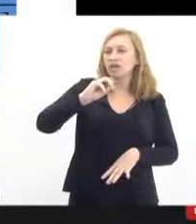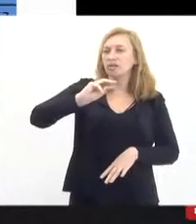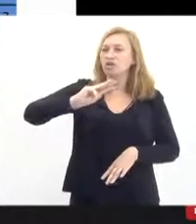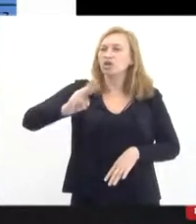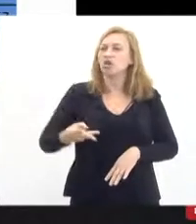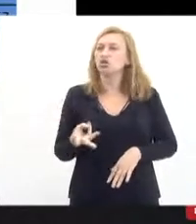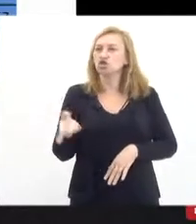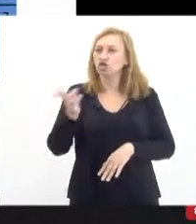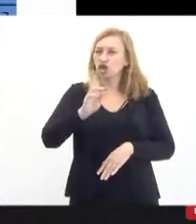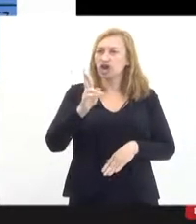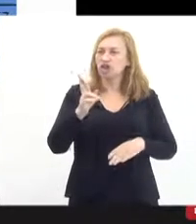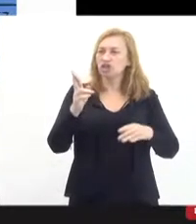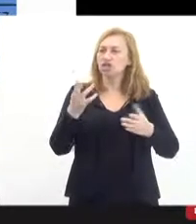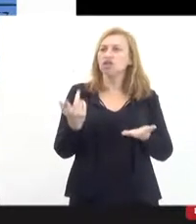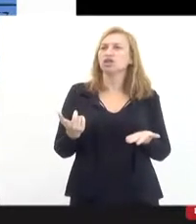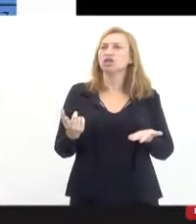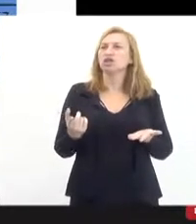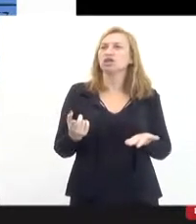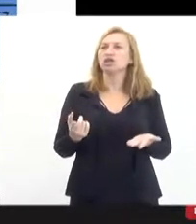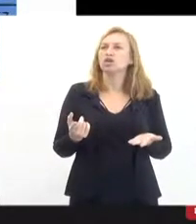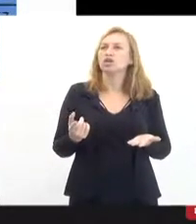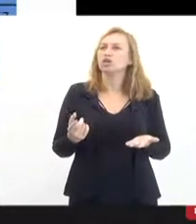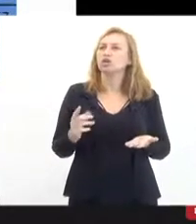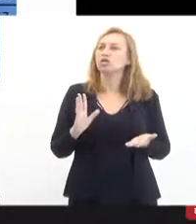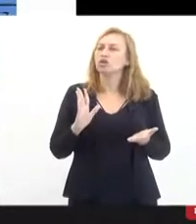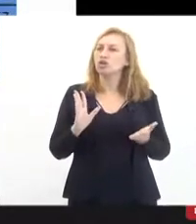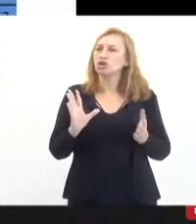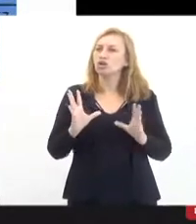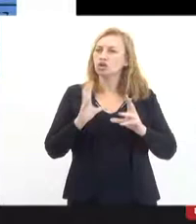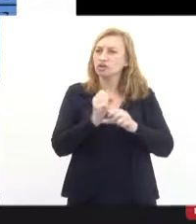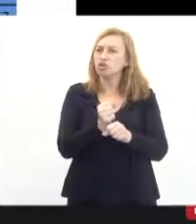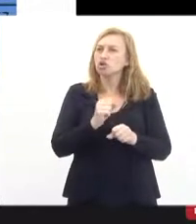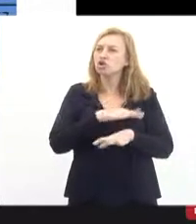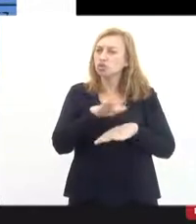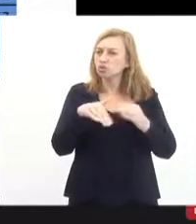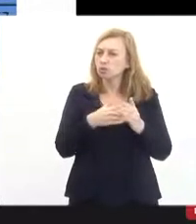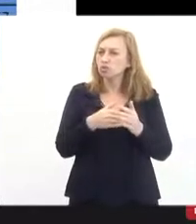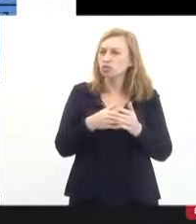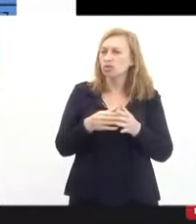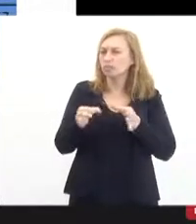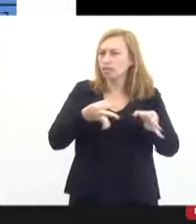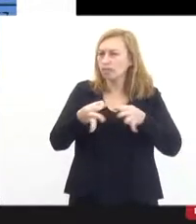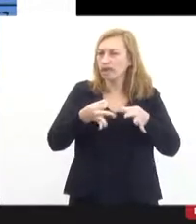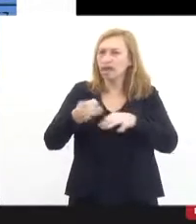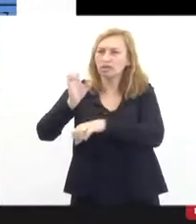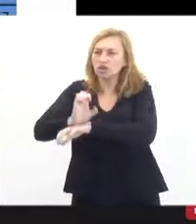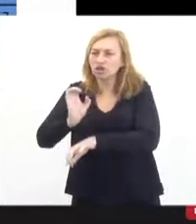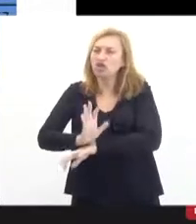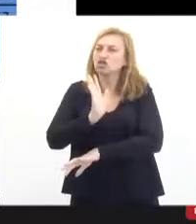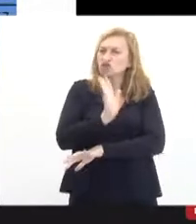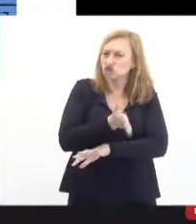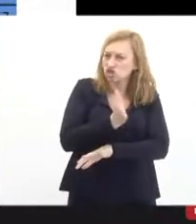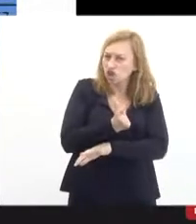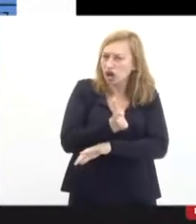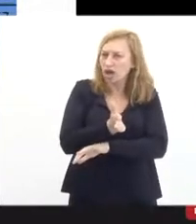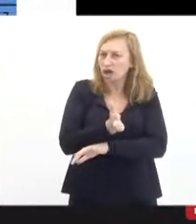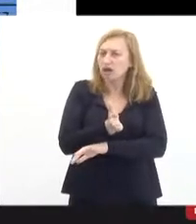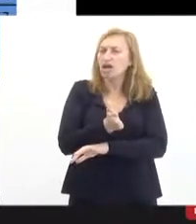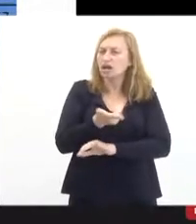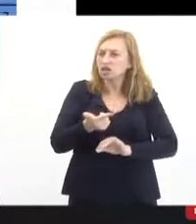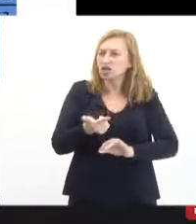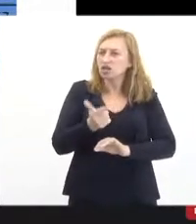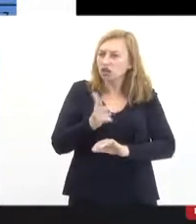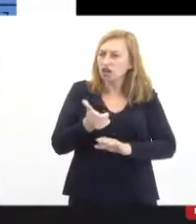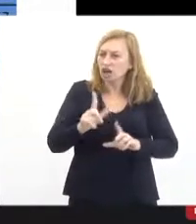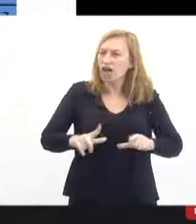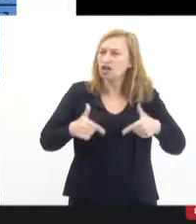Né? E de acordo com o critério que hoje é feito pelo Estado, né, o Estado já sinalizou, já